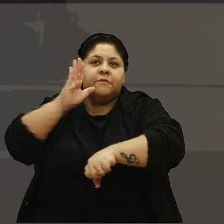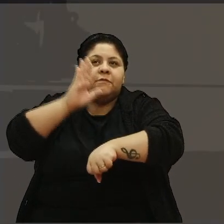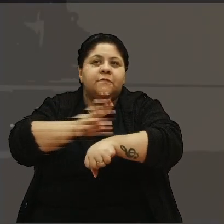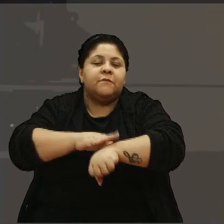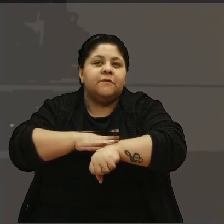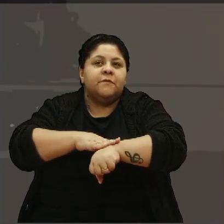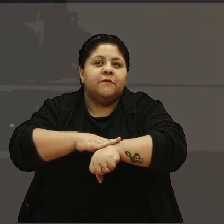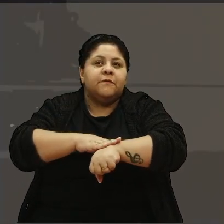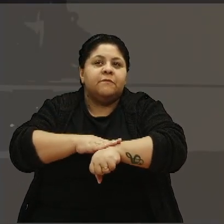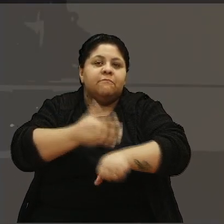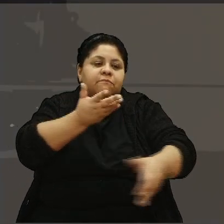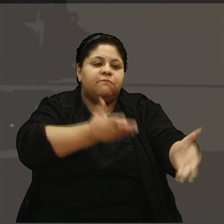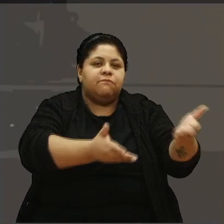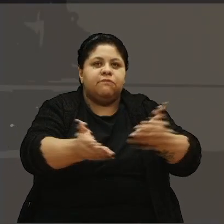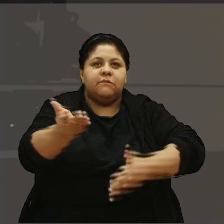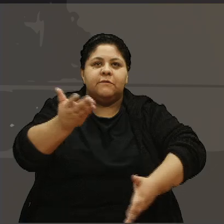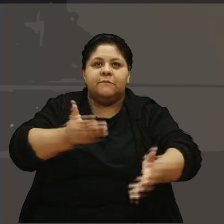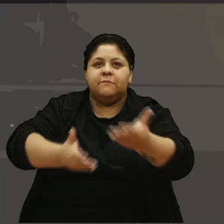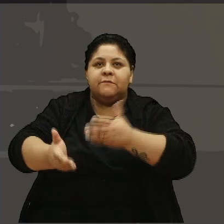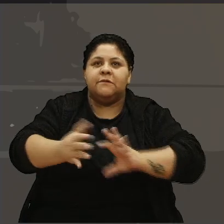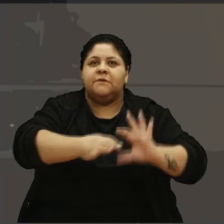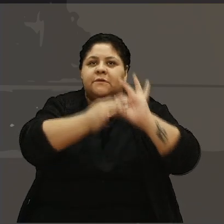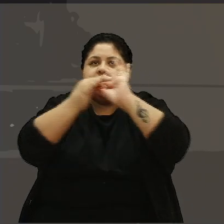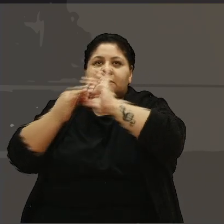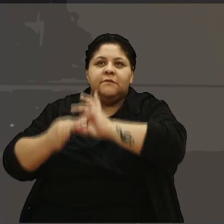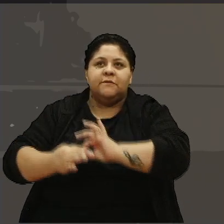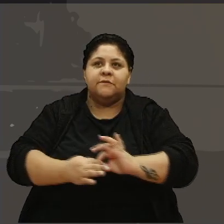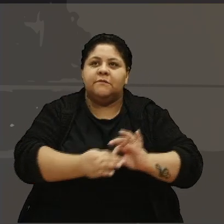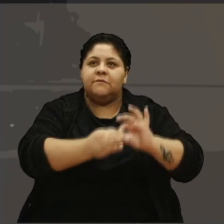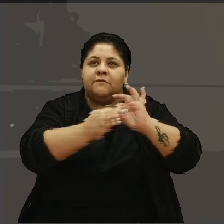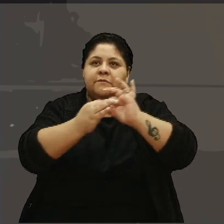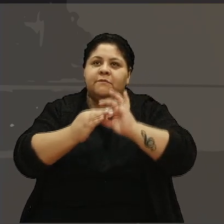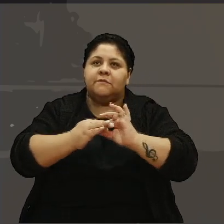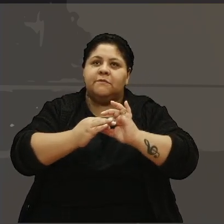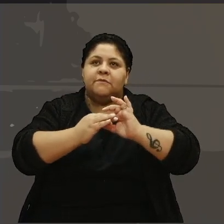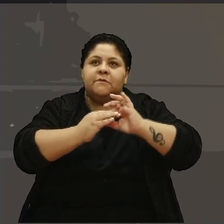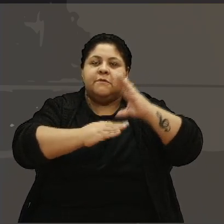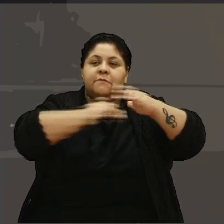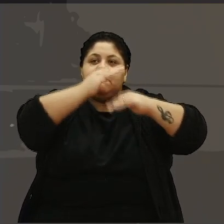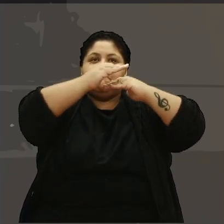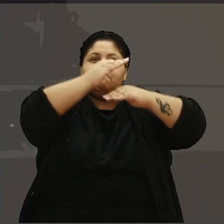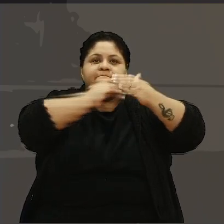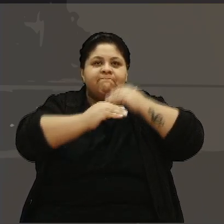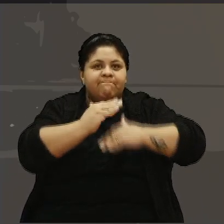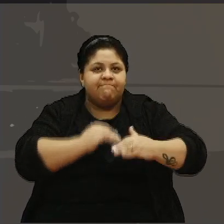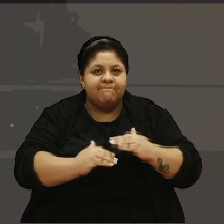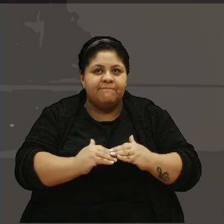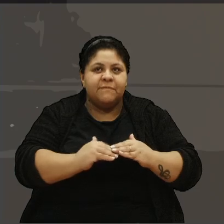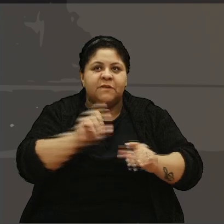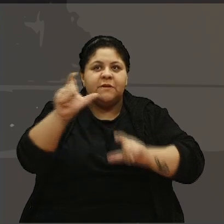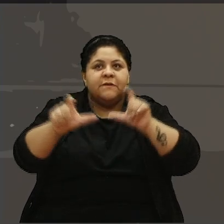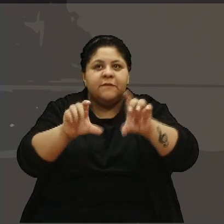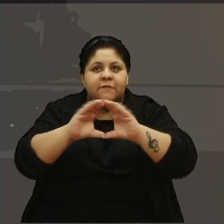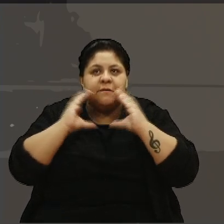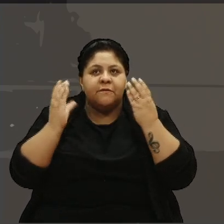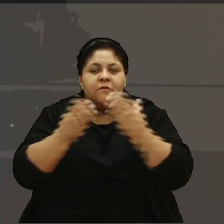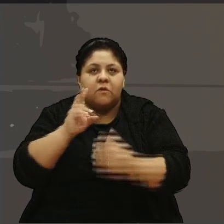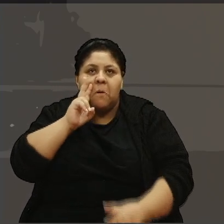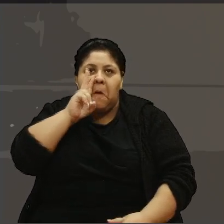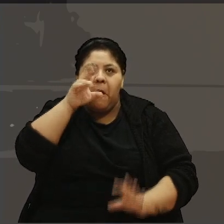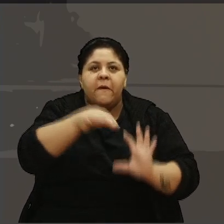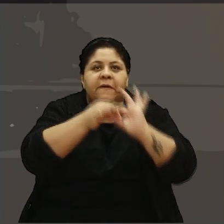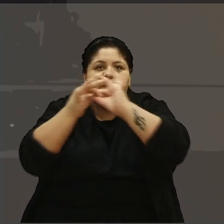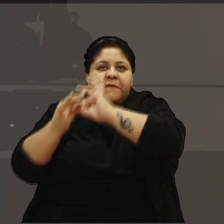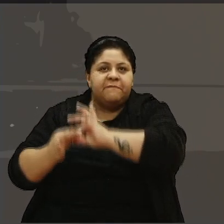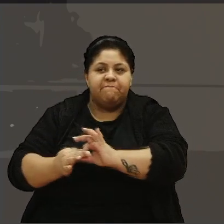rica interação, conexão e descontração entre moradores da comunidade, fortalecendo o vínculo entre